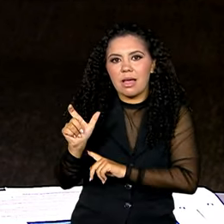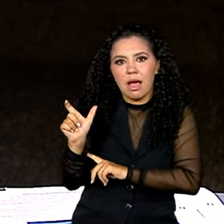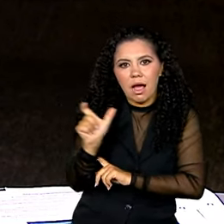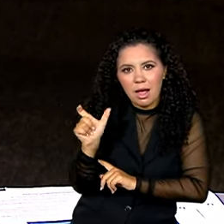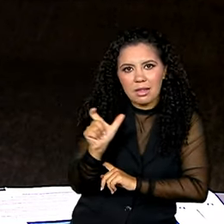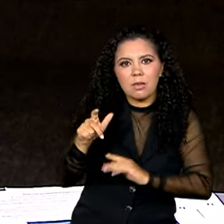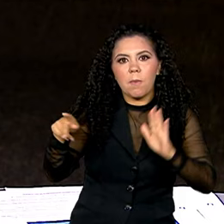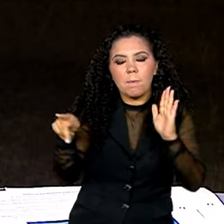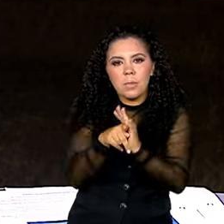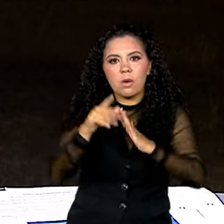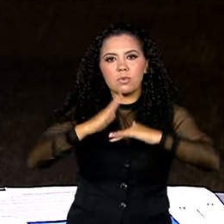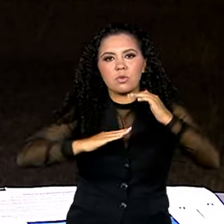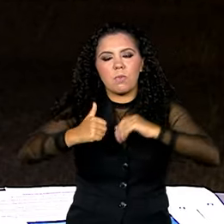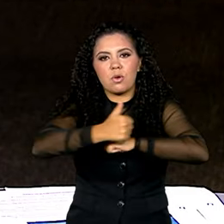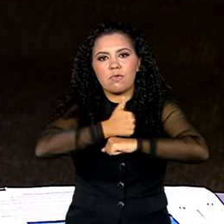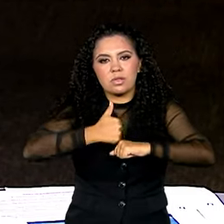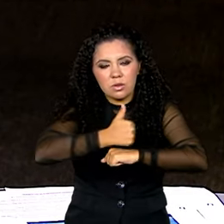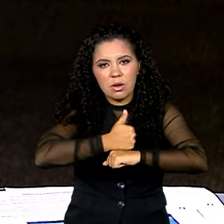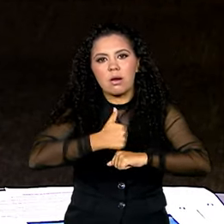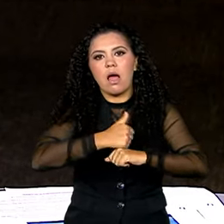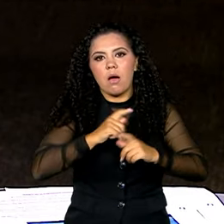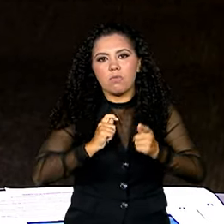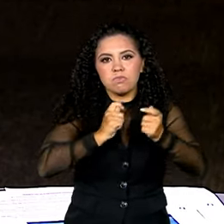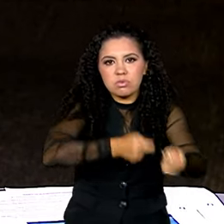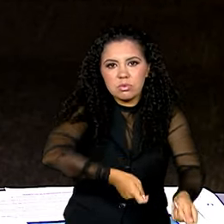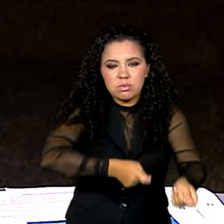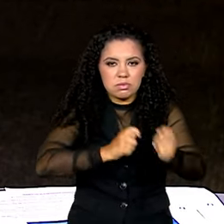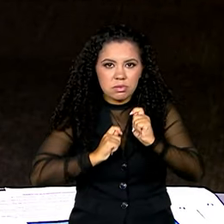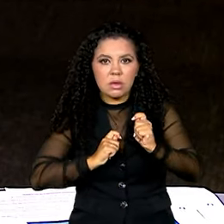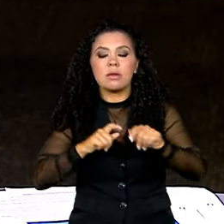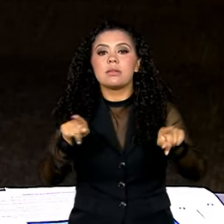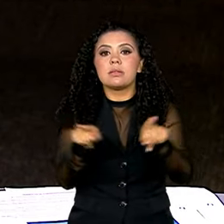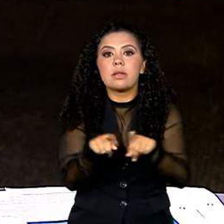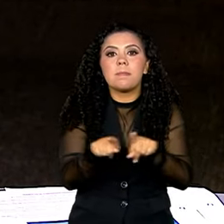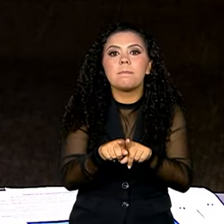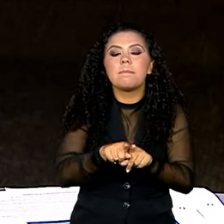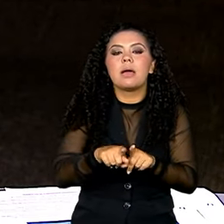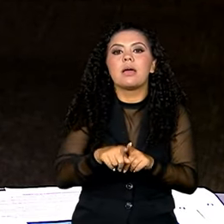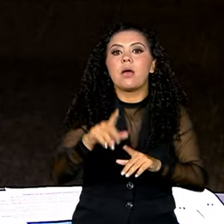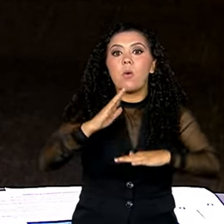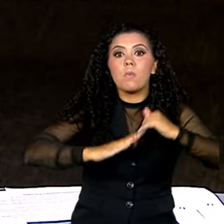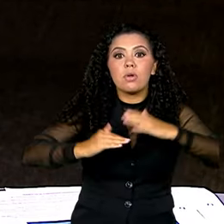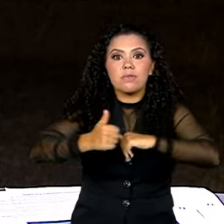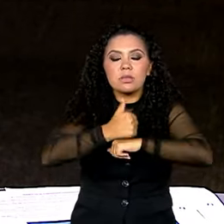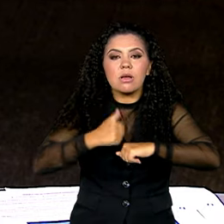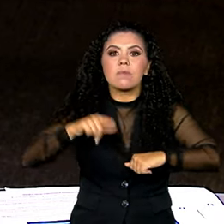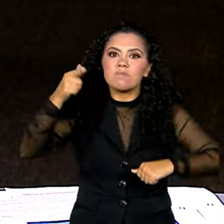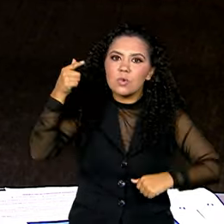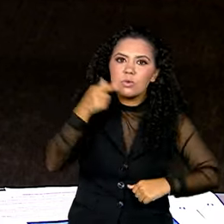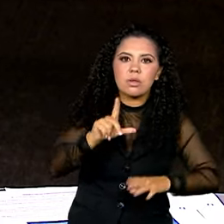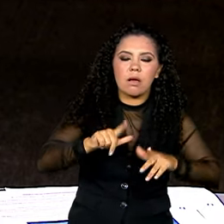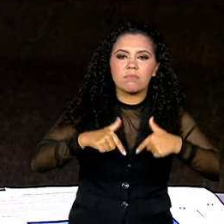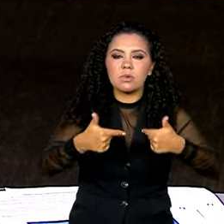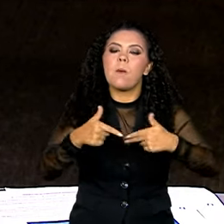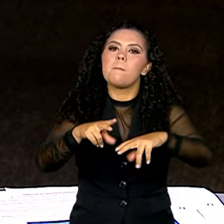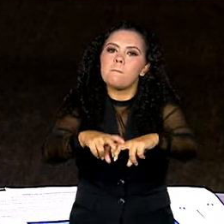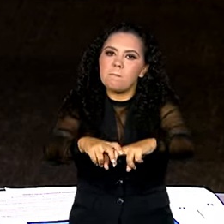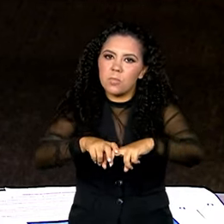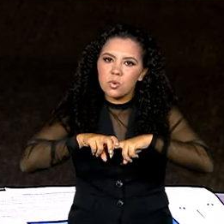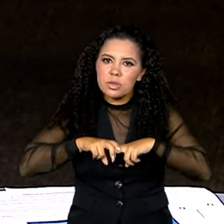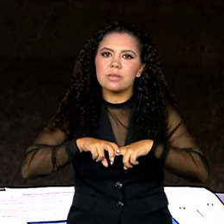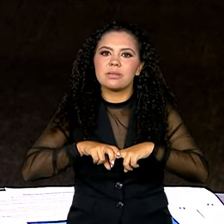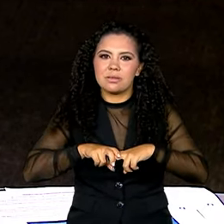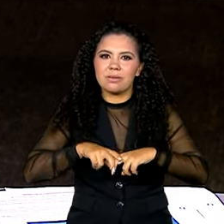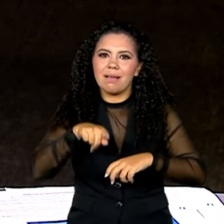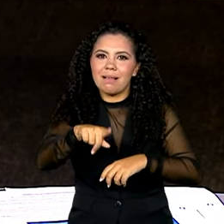teria capacidade, não teria um volume de profissionais que pudessem dar conta disso, e por isso mesmo você tem esse